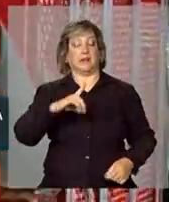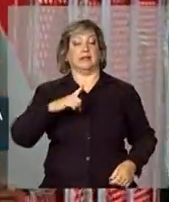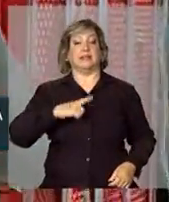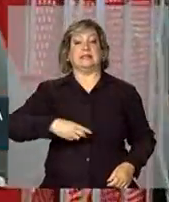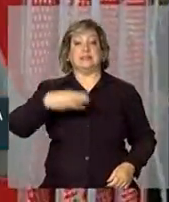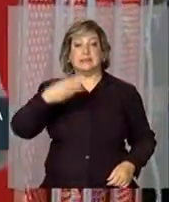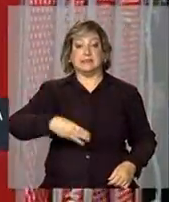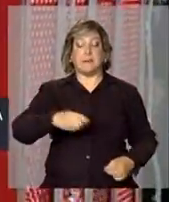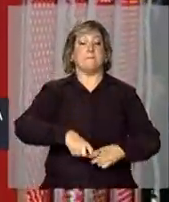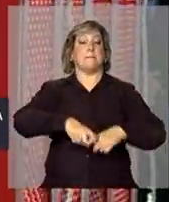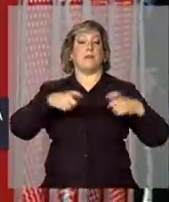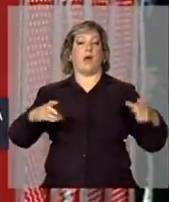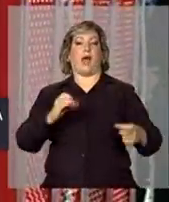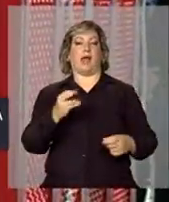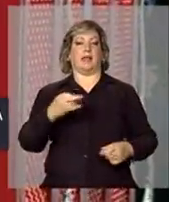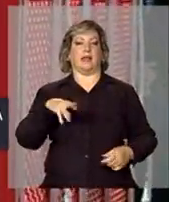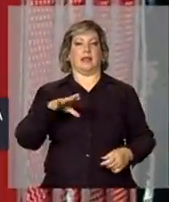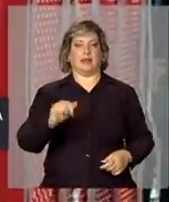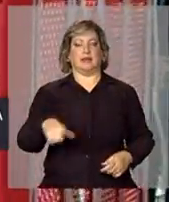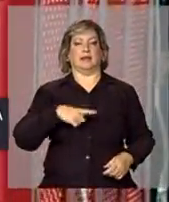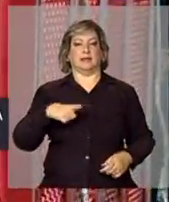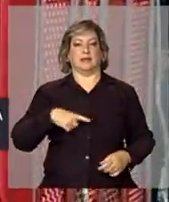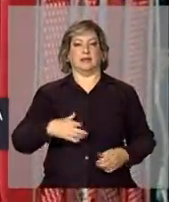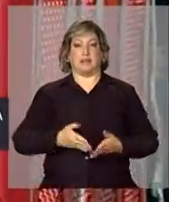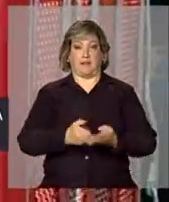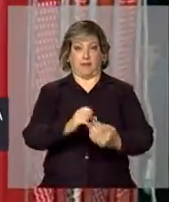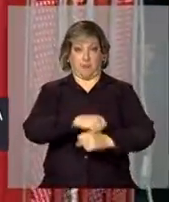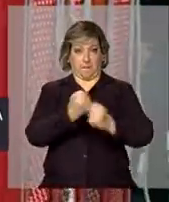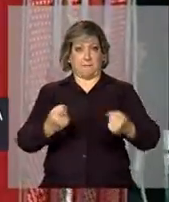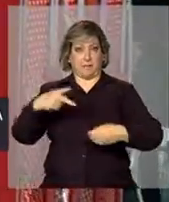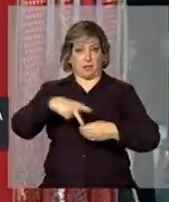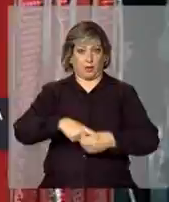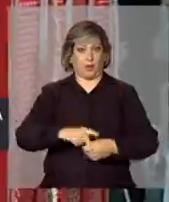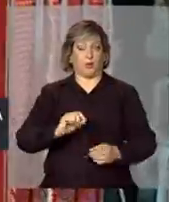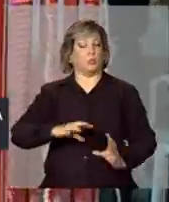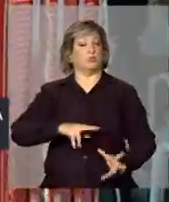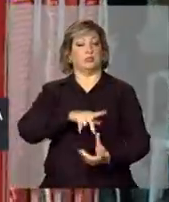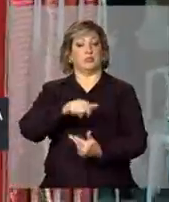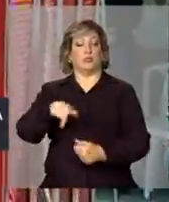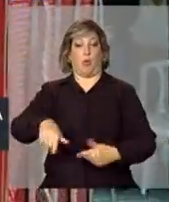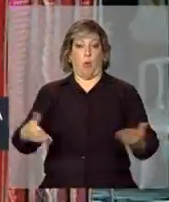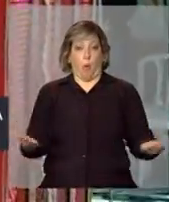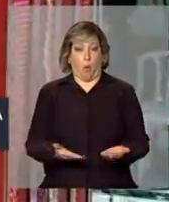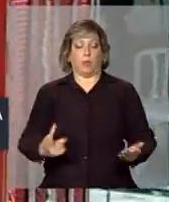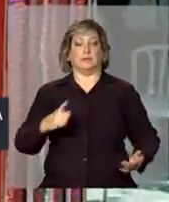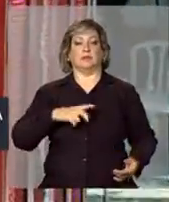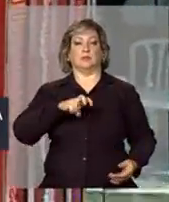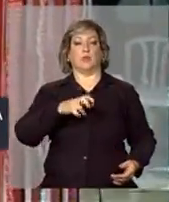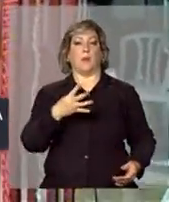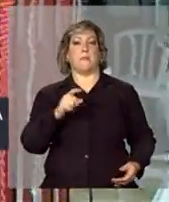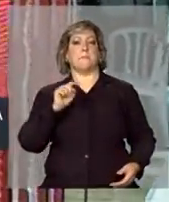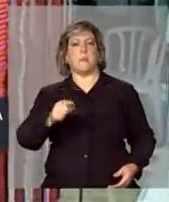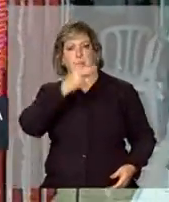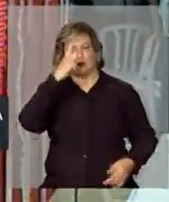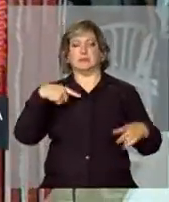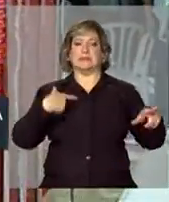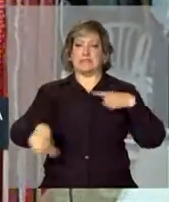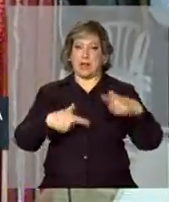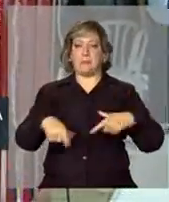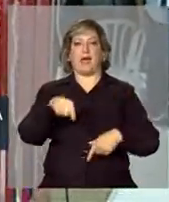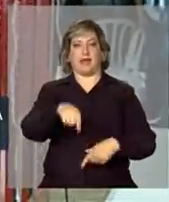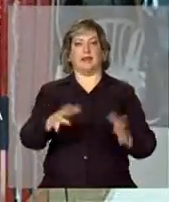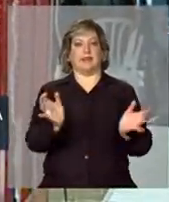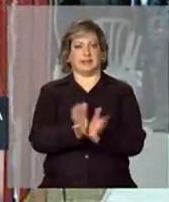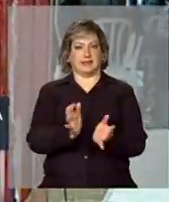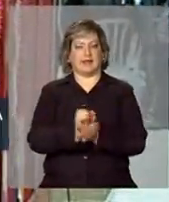encomendas de Petroleiros do mundo e o setor emprega hoje 54.000 pessoas além do